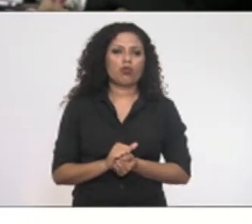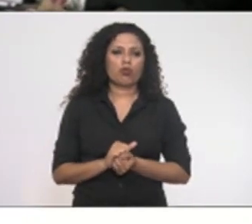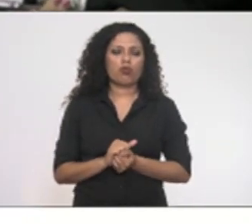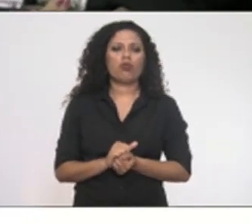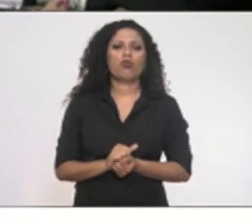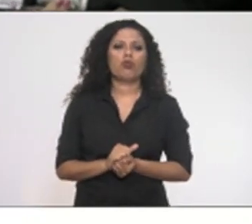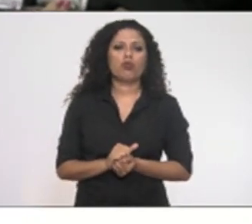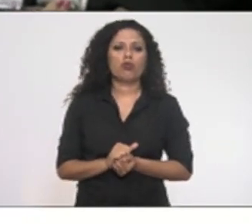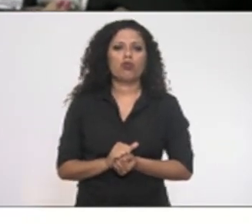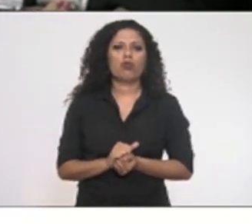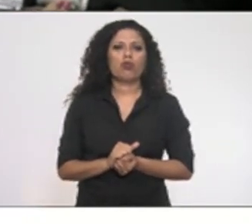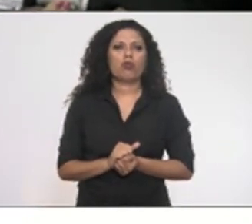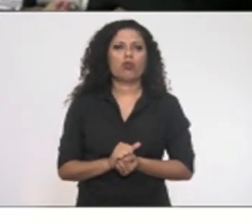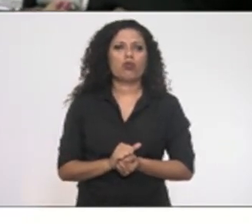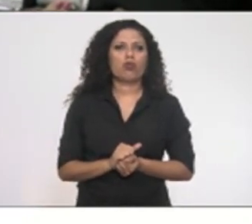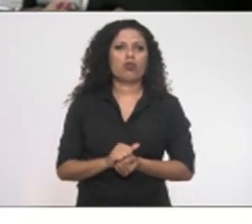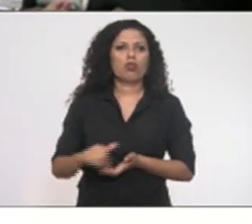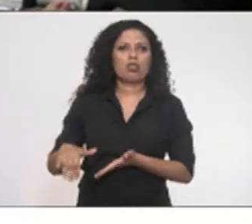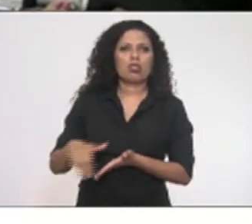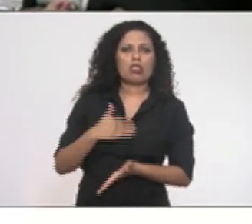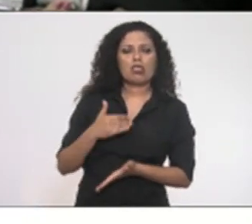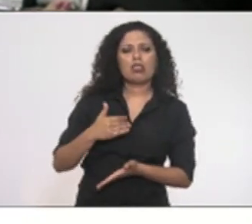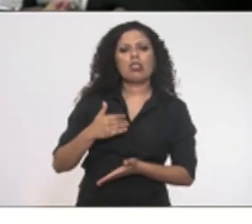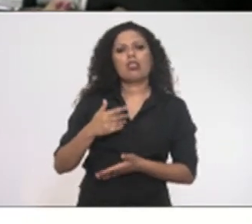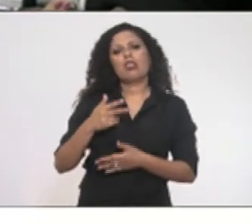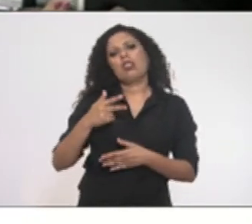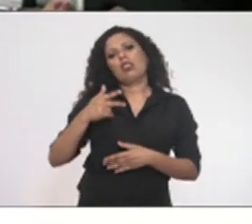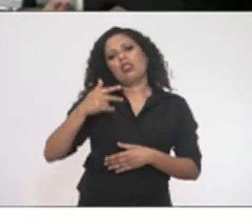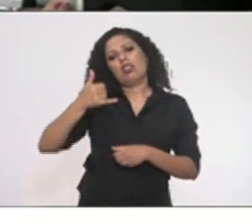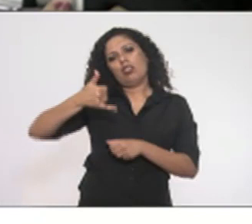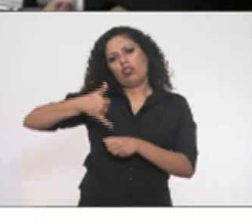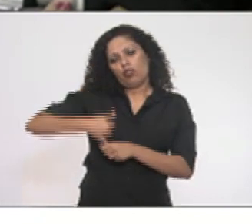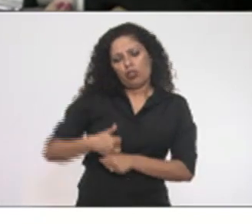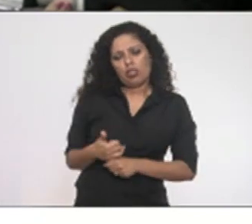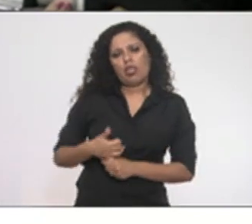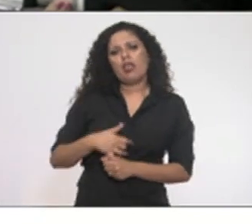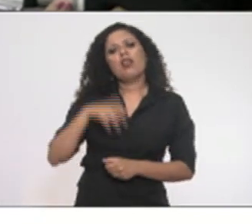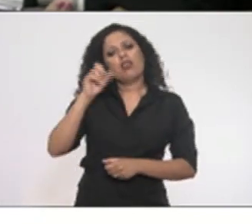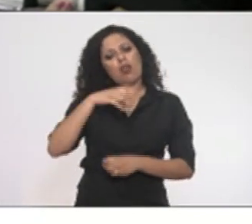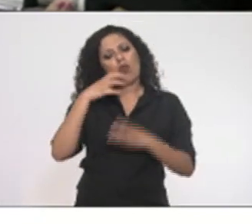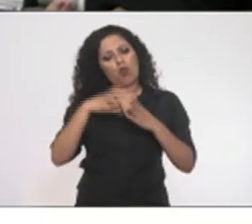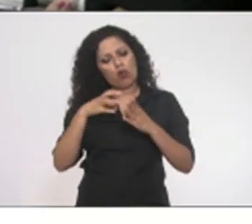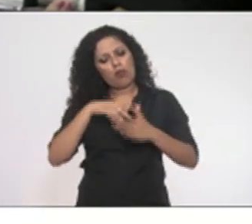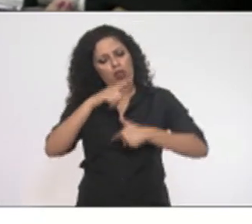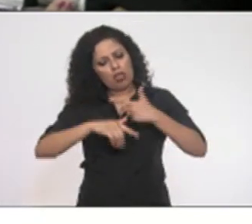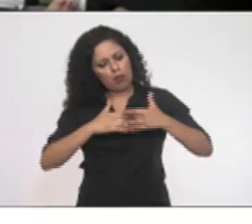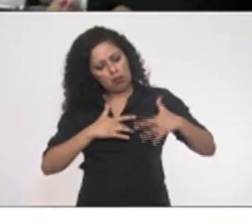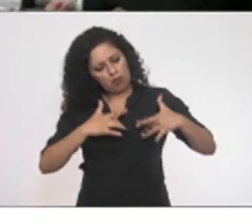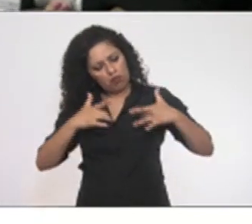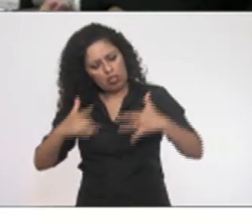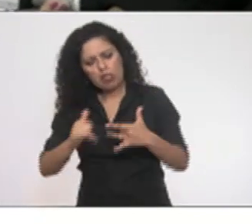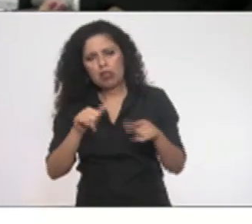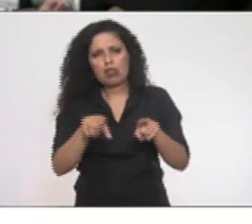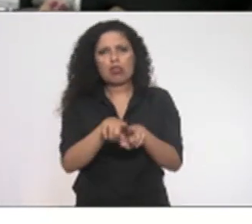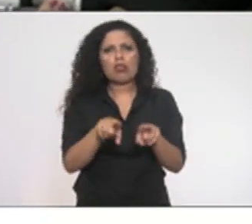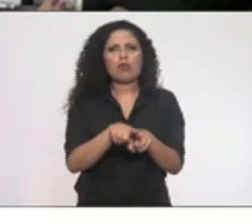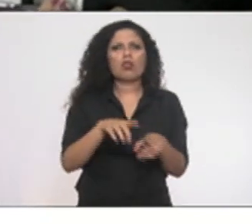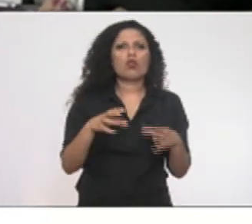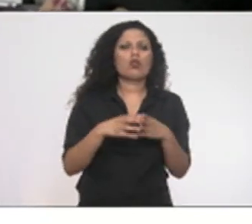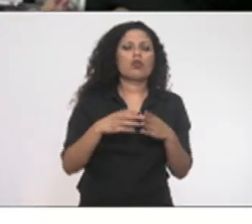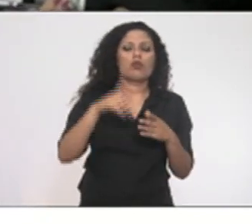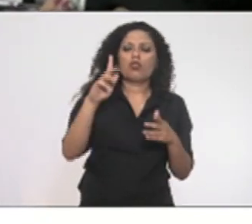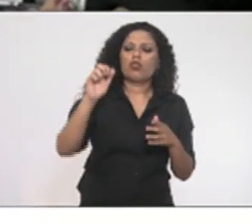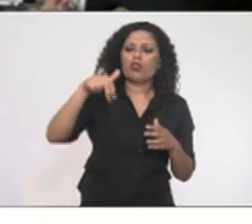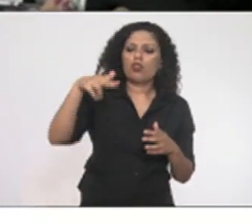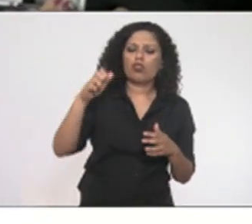Subsecretaria de Petróleo e Gás, né? É uma equipe bem dedicada, o pessoal lá da Genersa também está bem alinhado